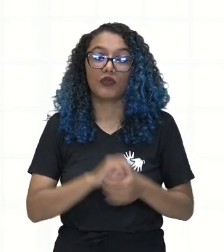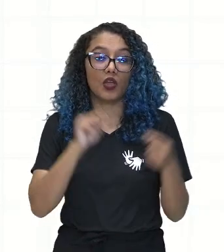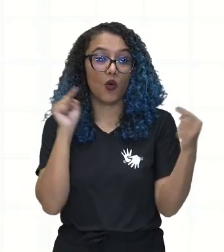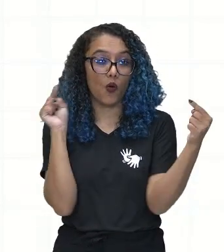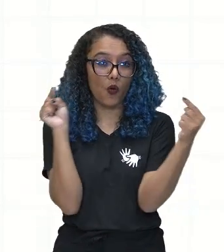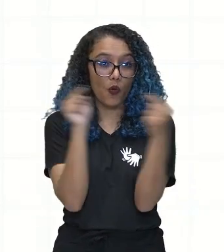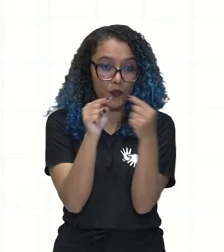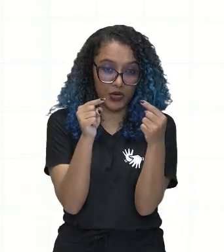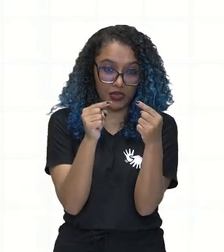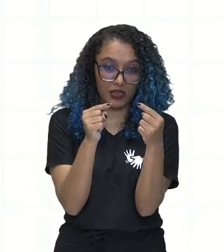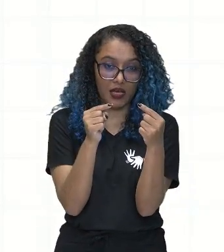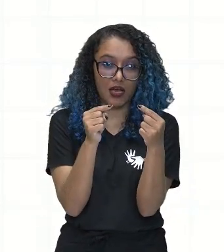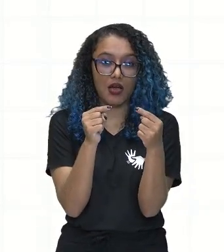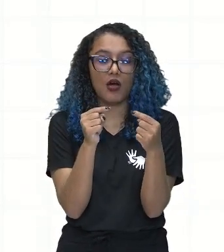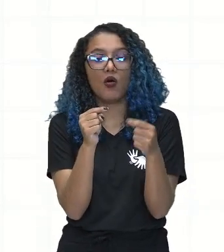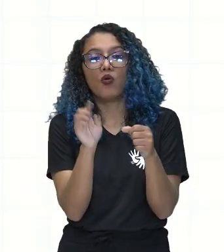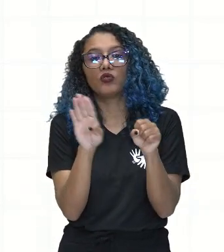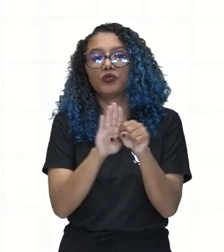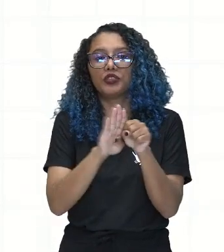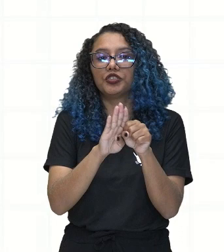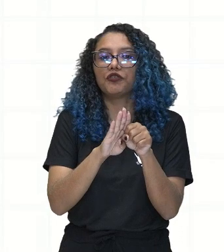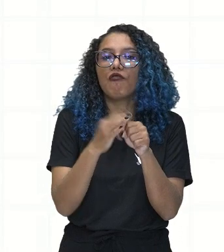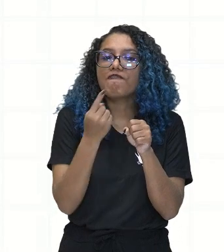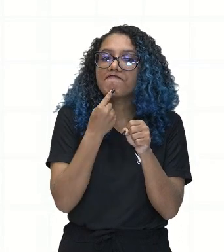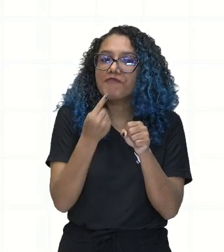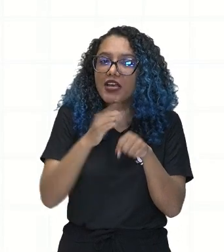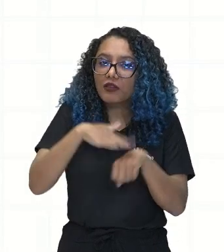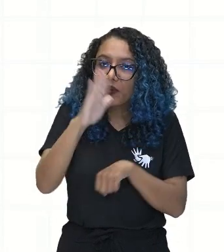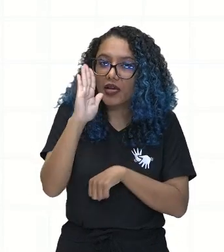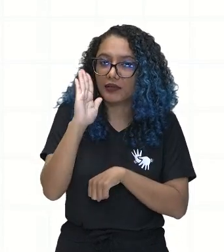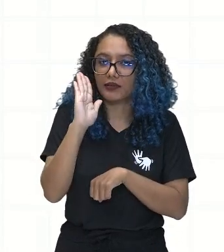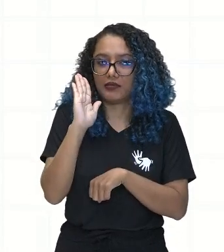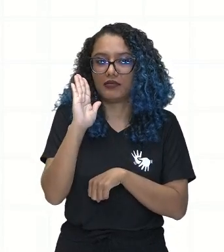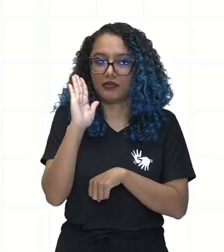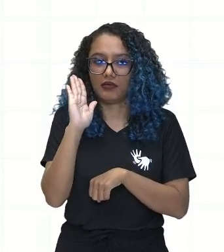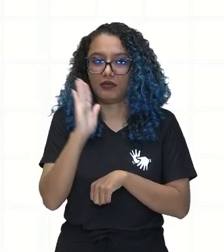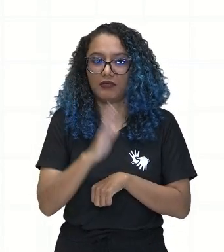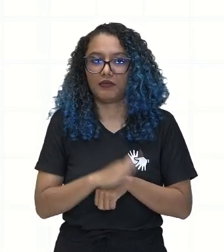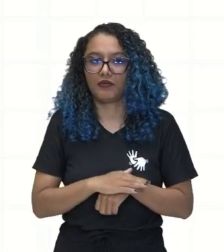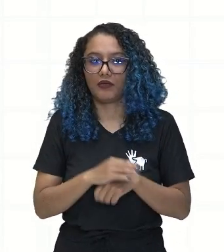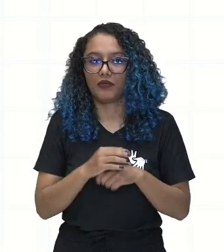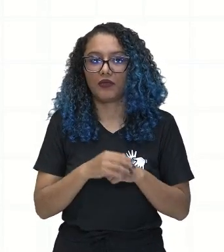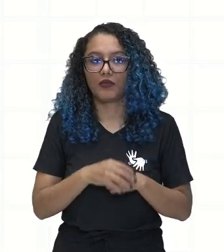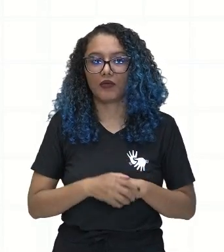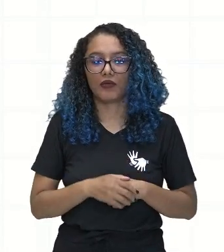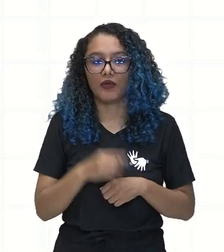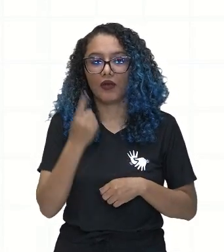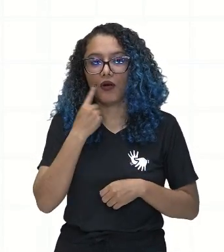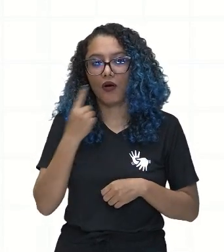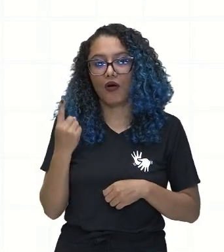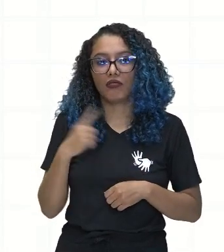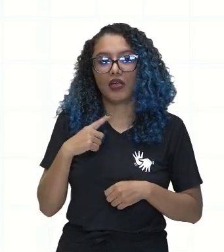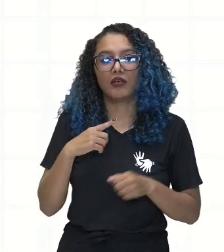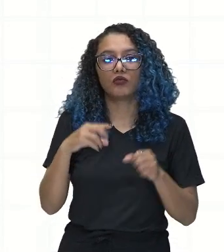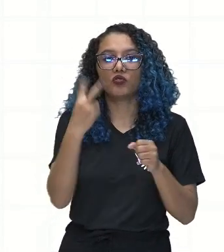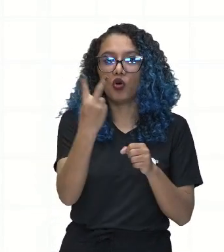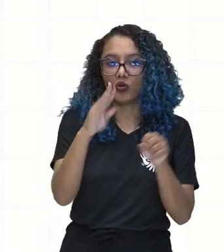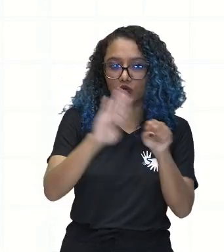concordará com o mais próximo. Então, observe aqui, ó, temos dois substantivos, ó, a escola